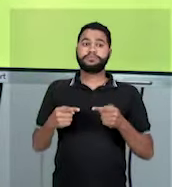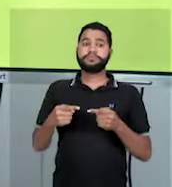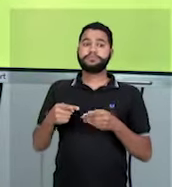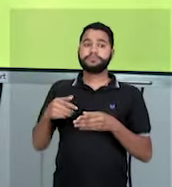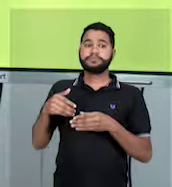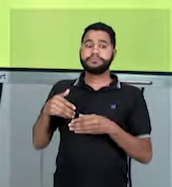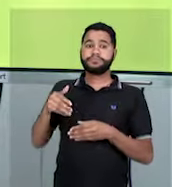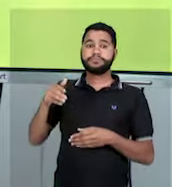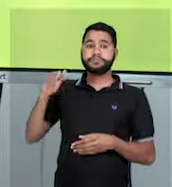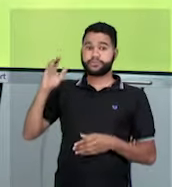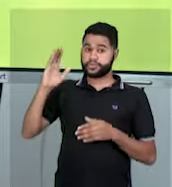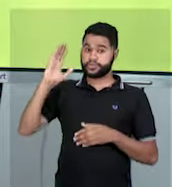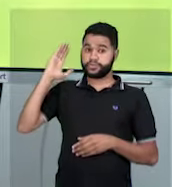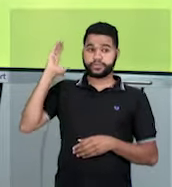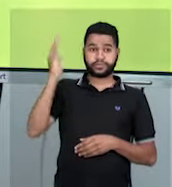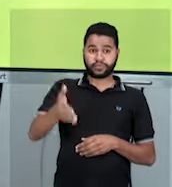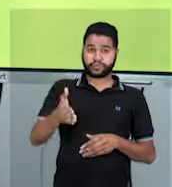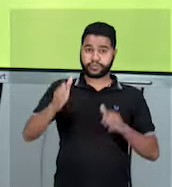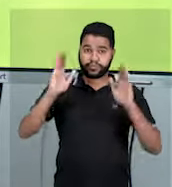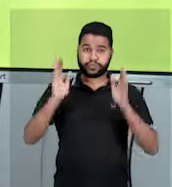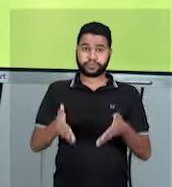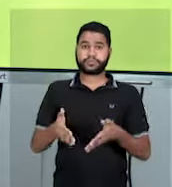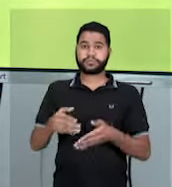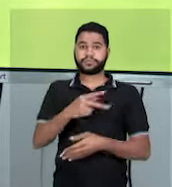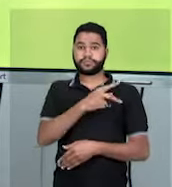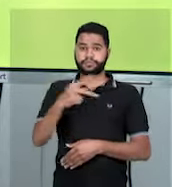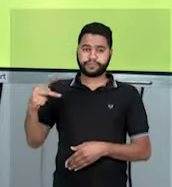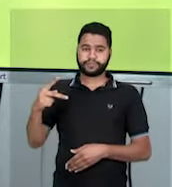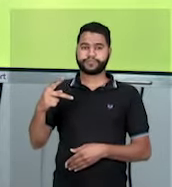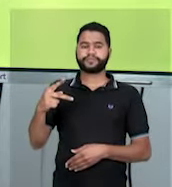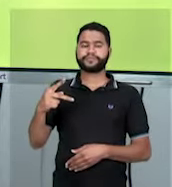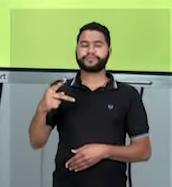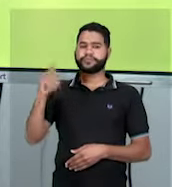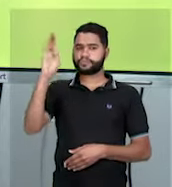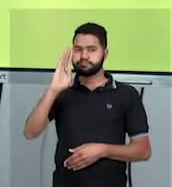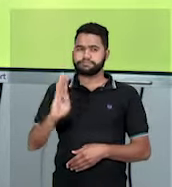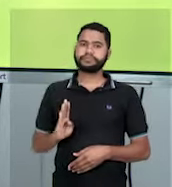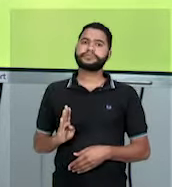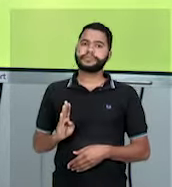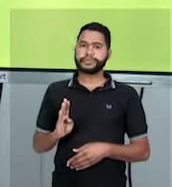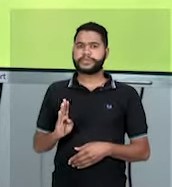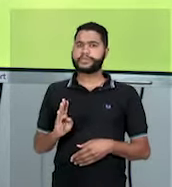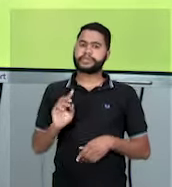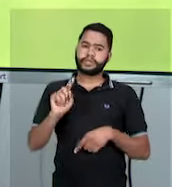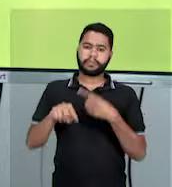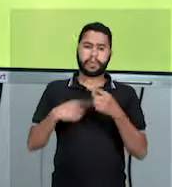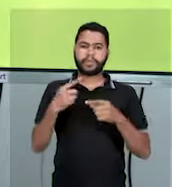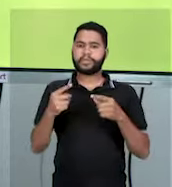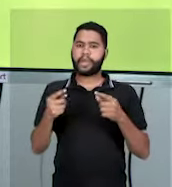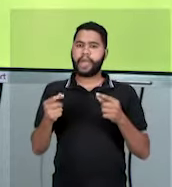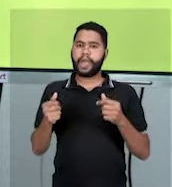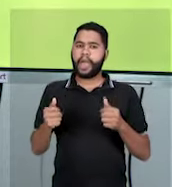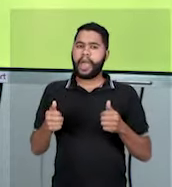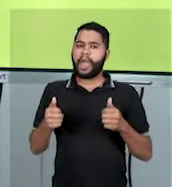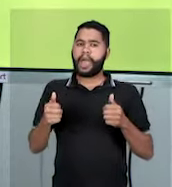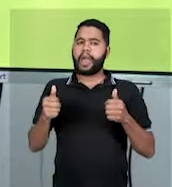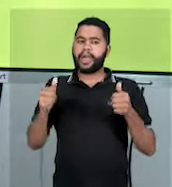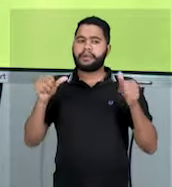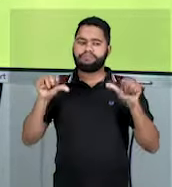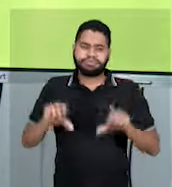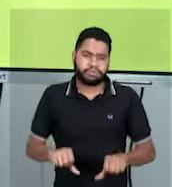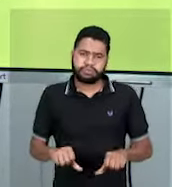para reestabelecer as eleições diretas para a presidência da República. Foi um movimento que acabou fracassando, não conseguiu